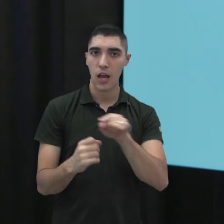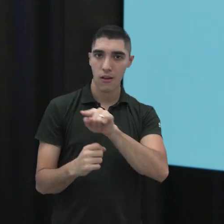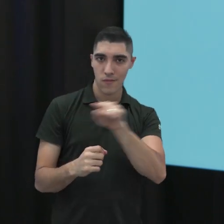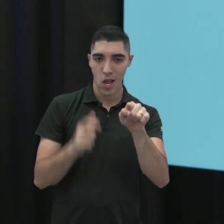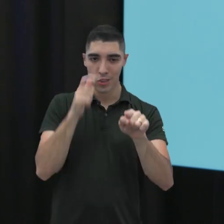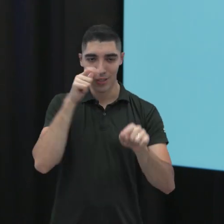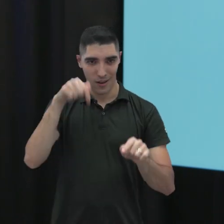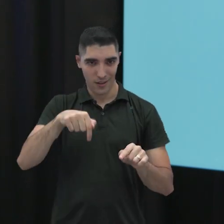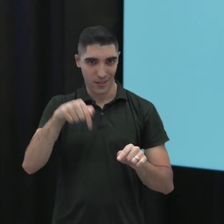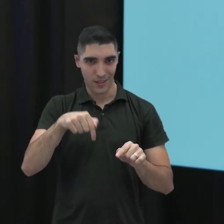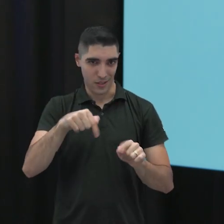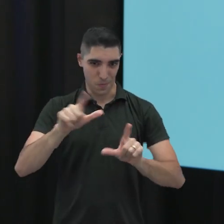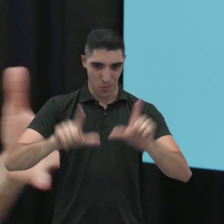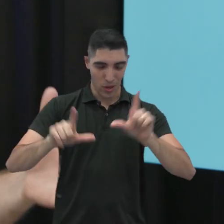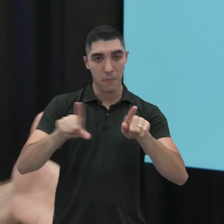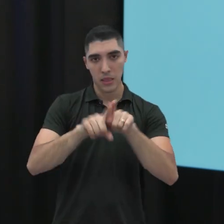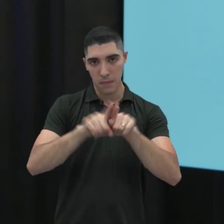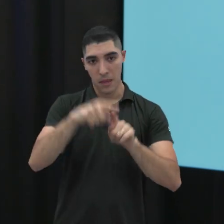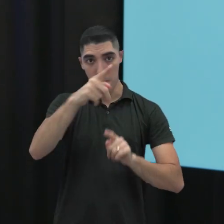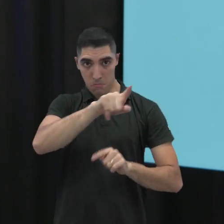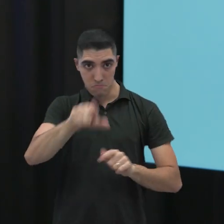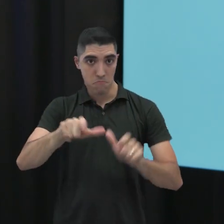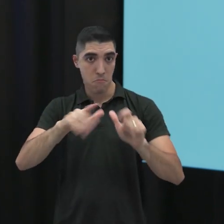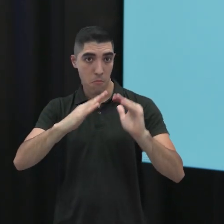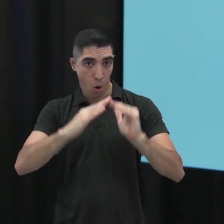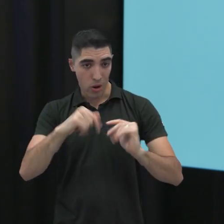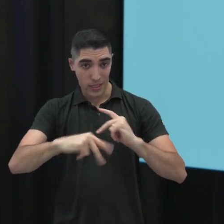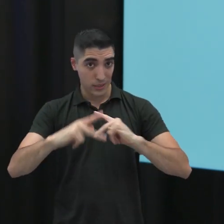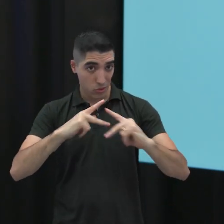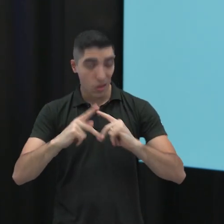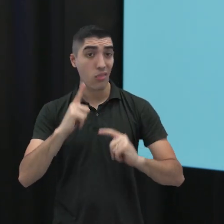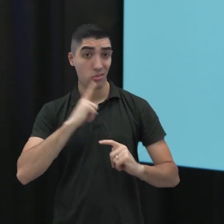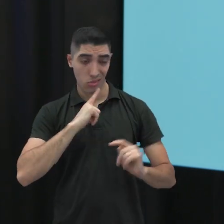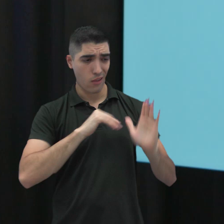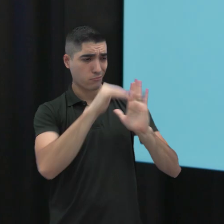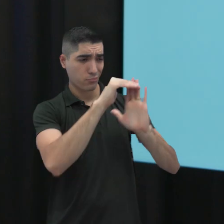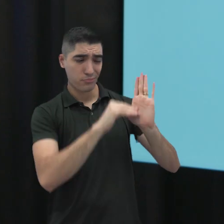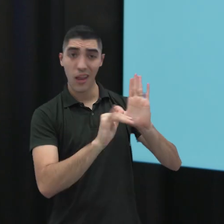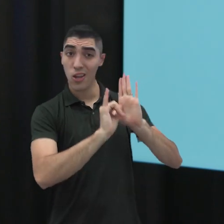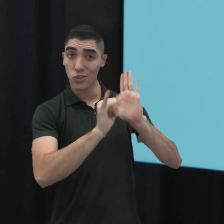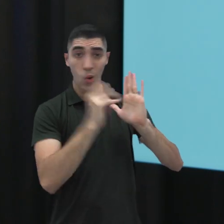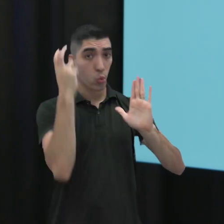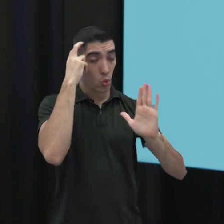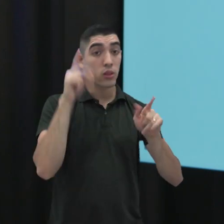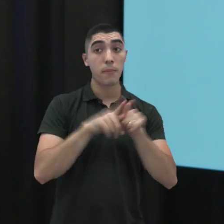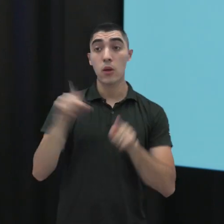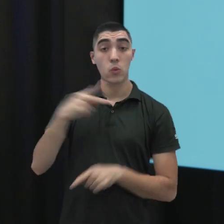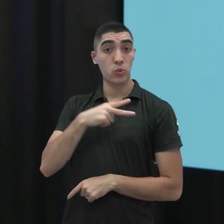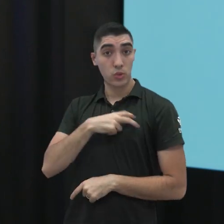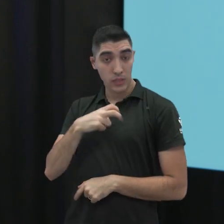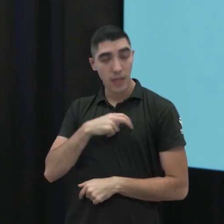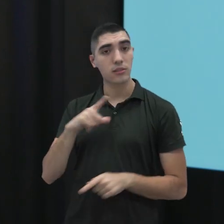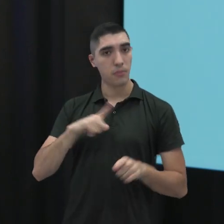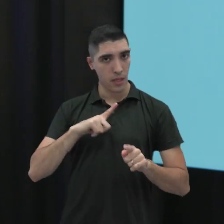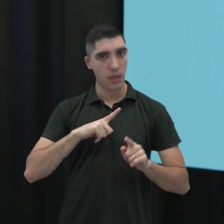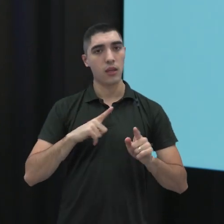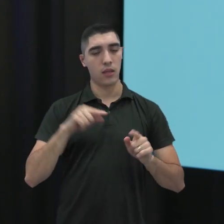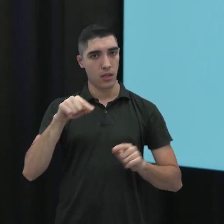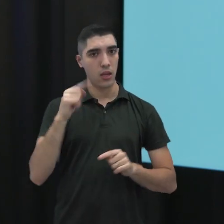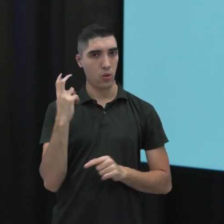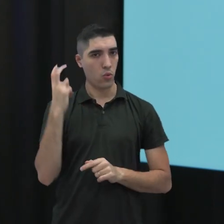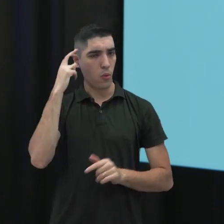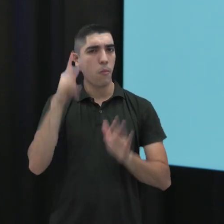ouvindo aqui da cidade, né? A cidade tem editais de cultura, o SESI tem editais, está aberto agora o edital de chamamento